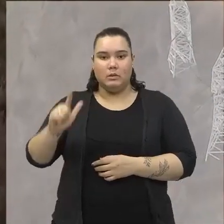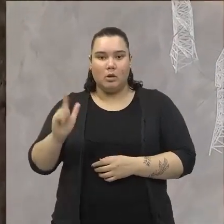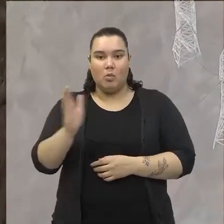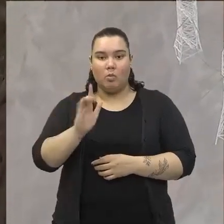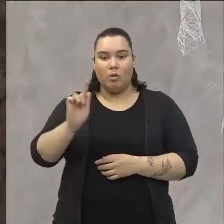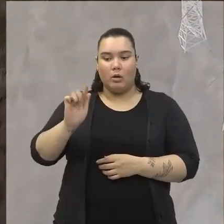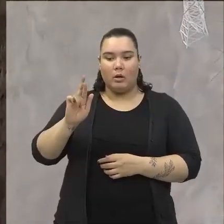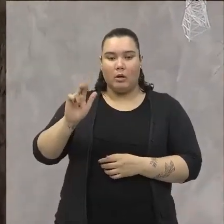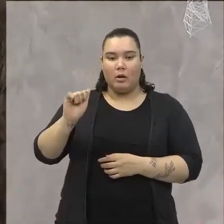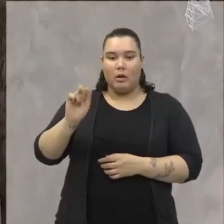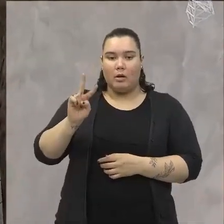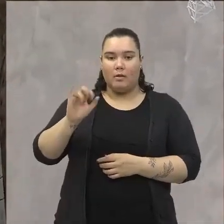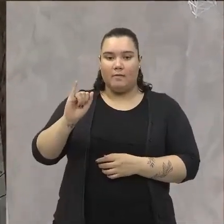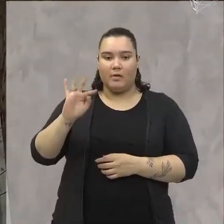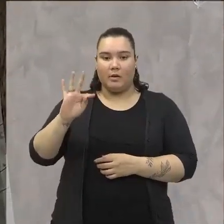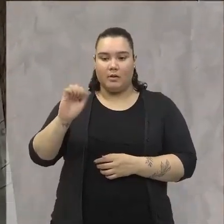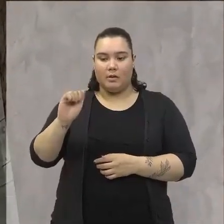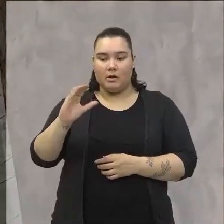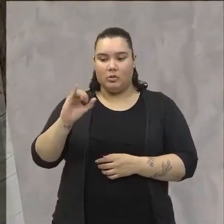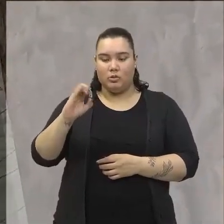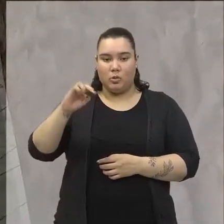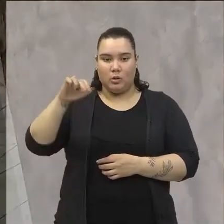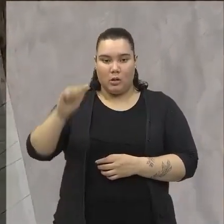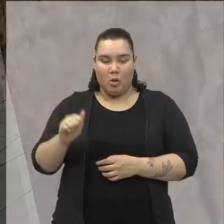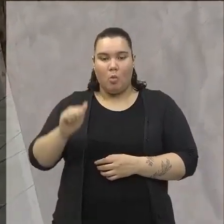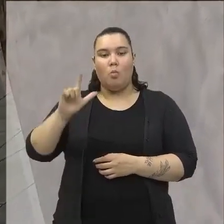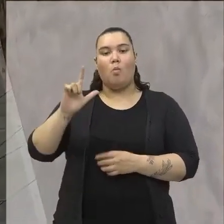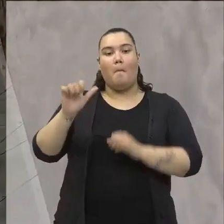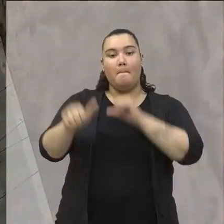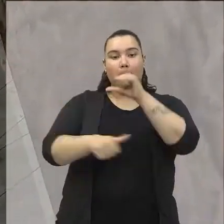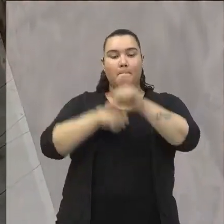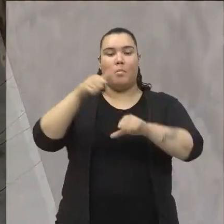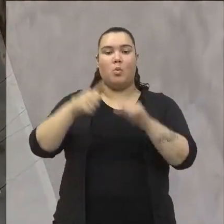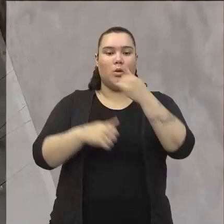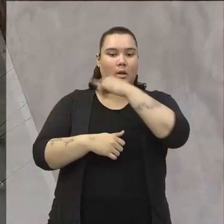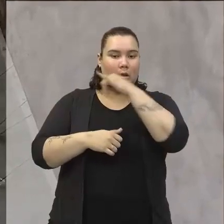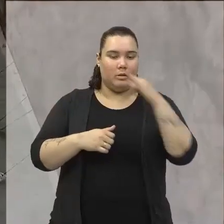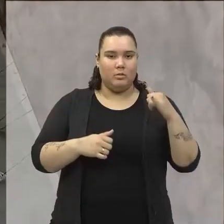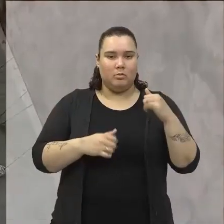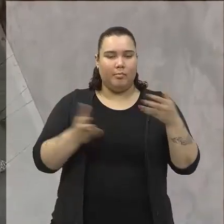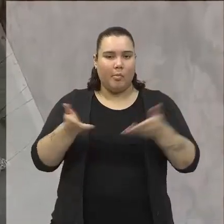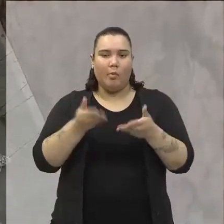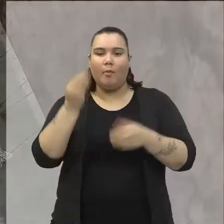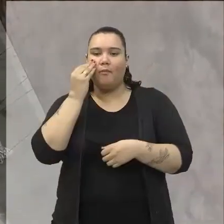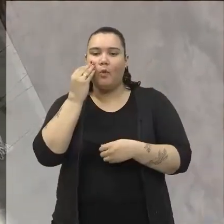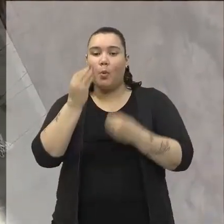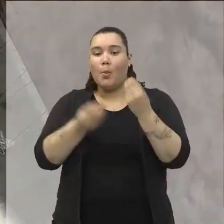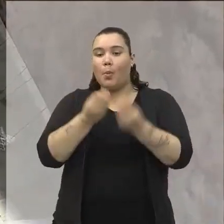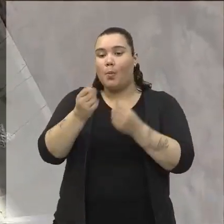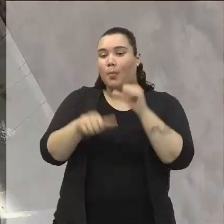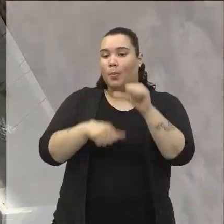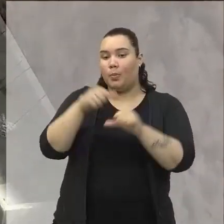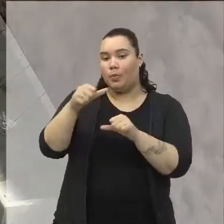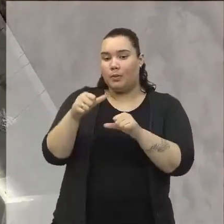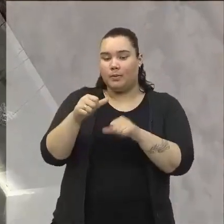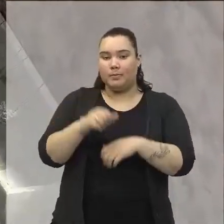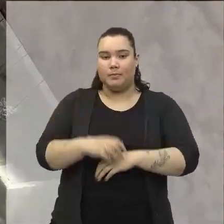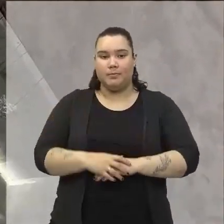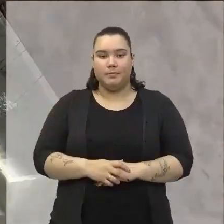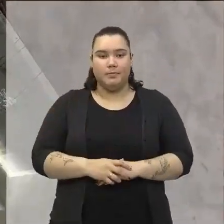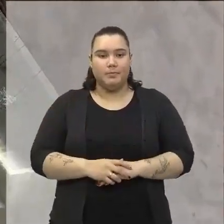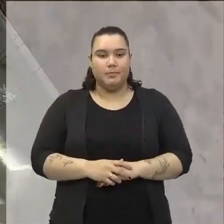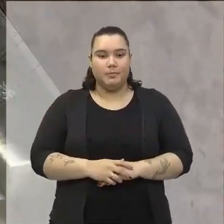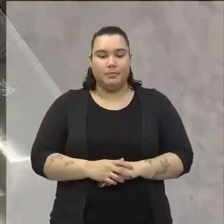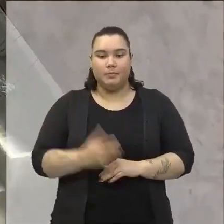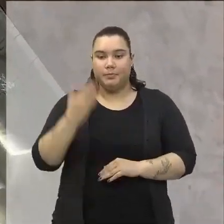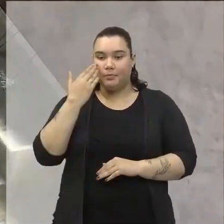ser convertida em energia cinética. Vamos ver como é que essa transformação de energia acontece lá dentro da barragem? Dá só uma olhada